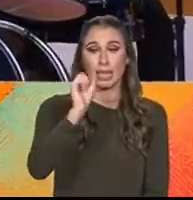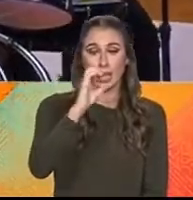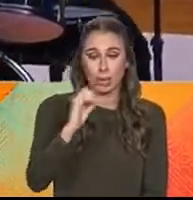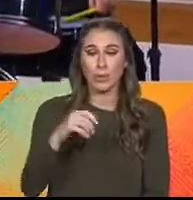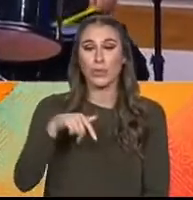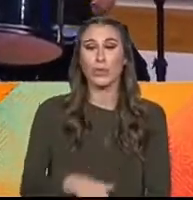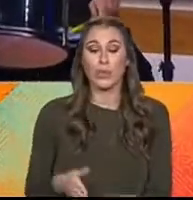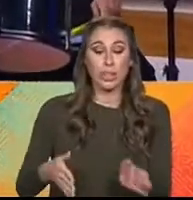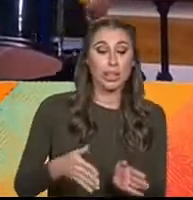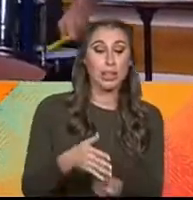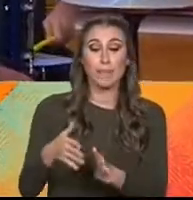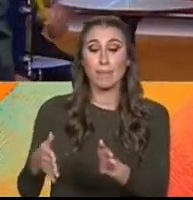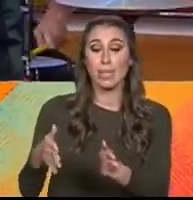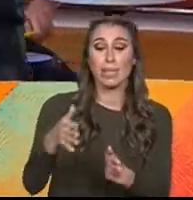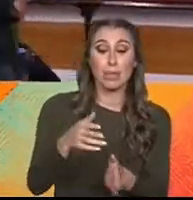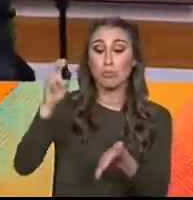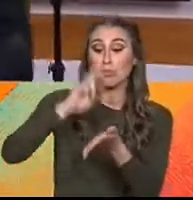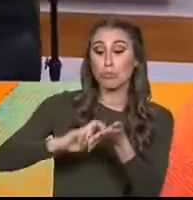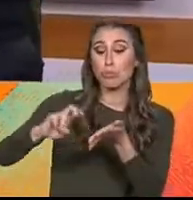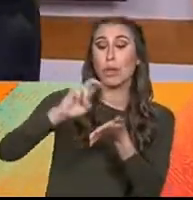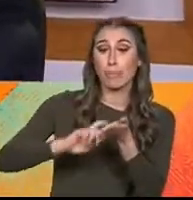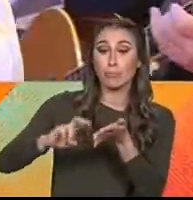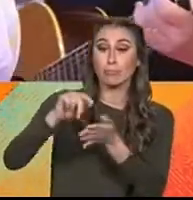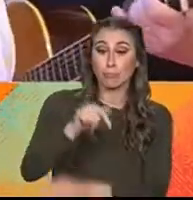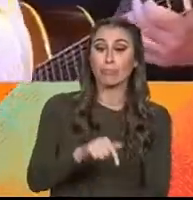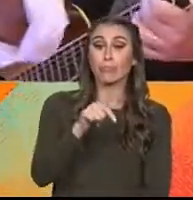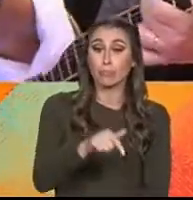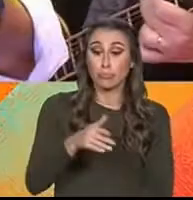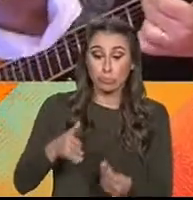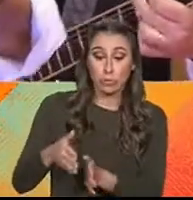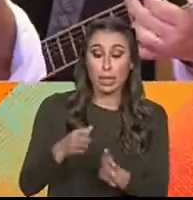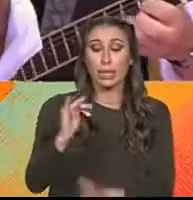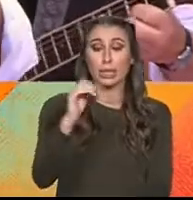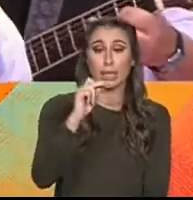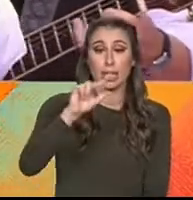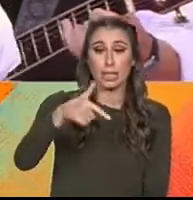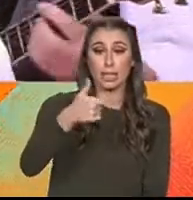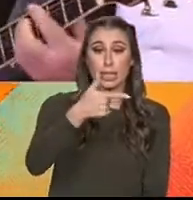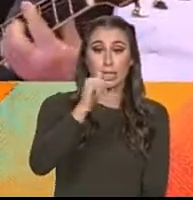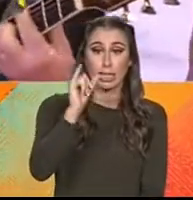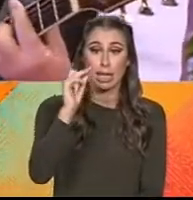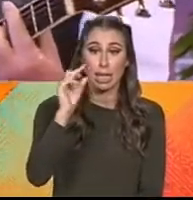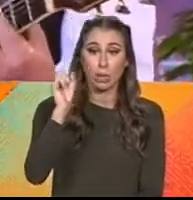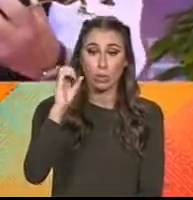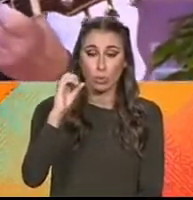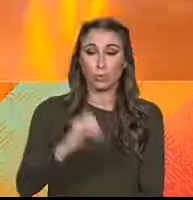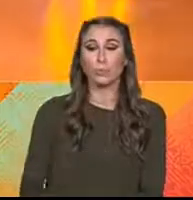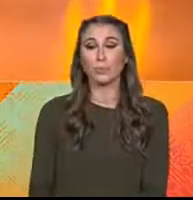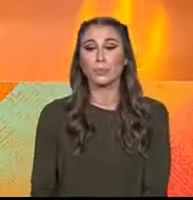Faz-se caminho, caminhando, caminho de Santiago.